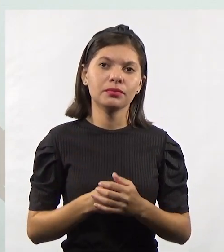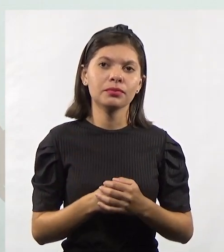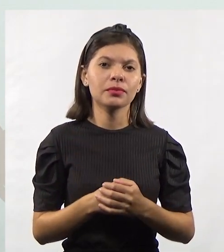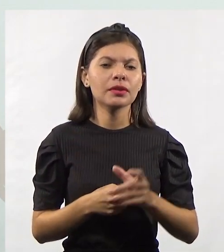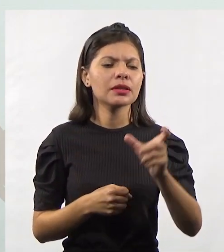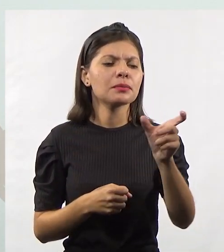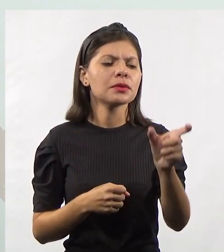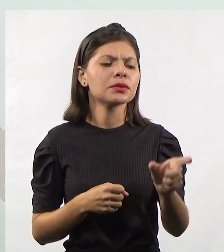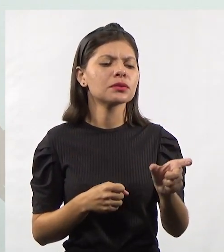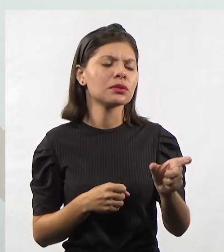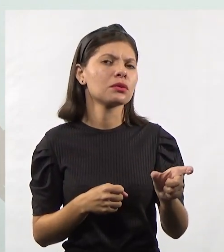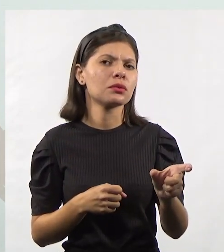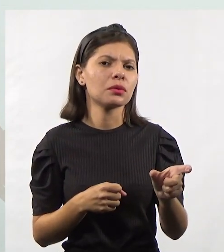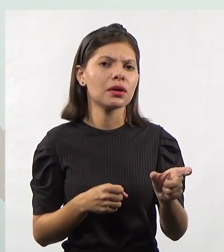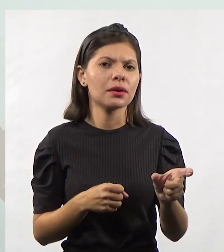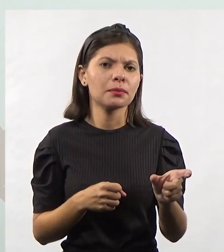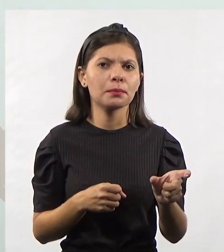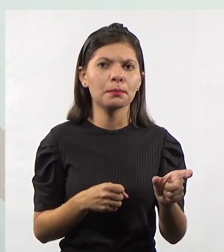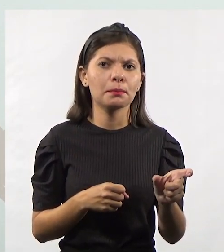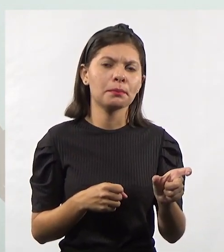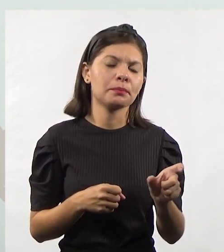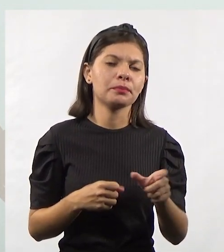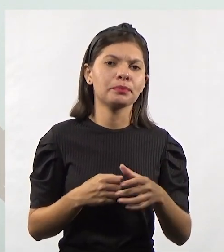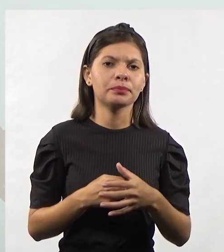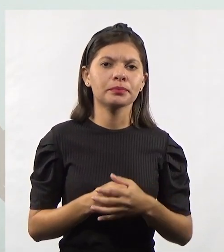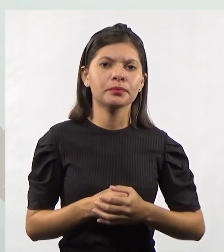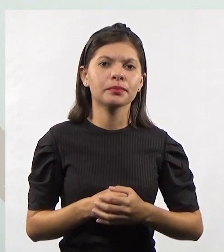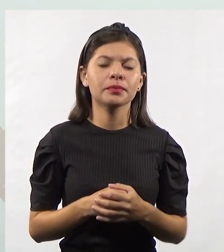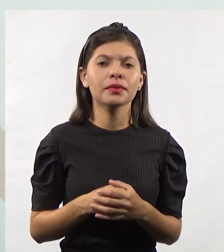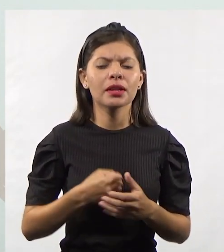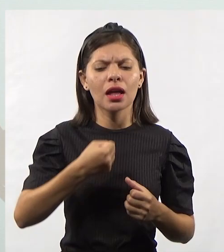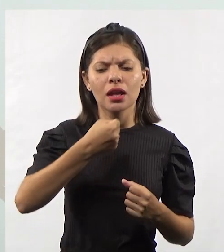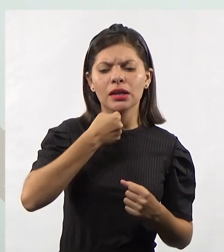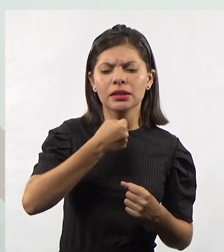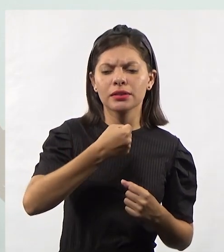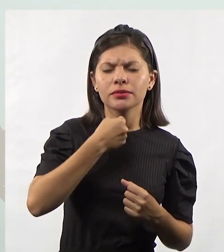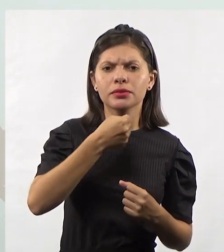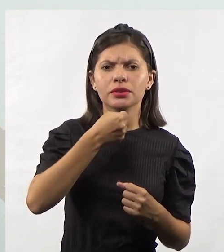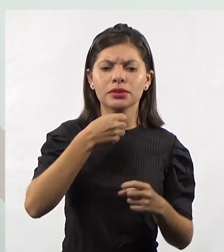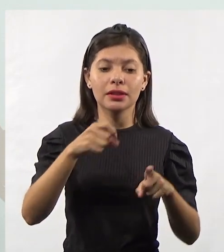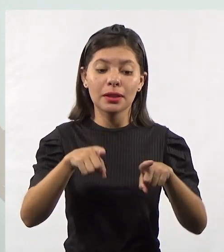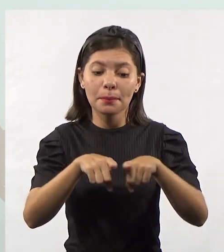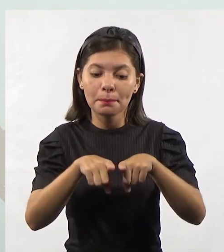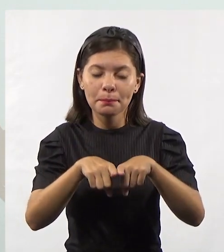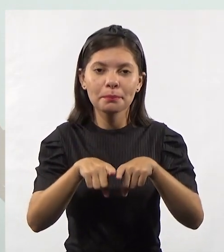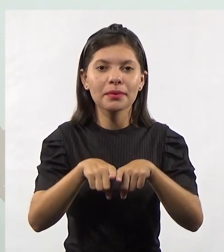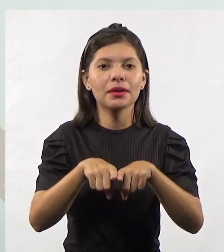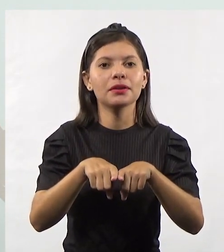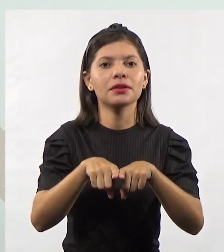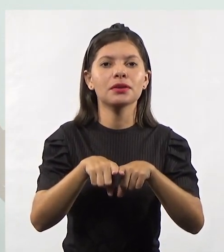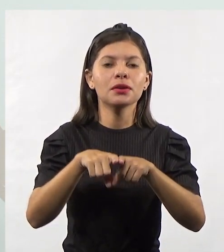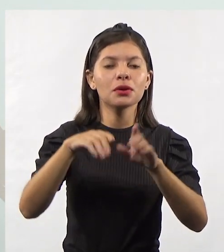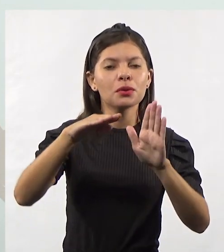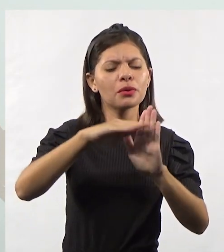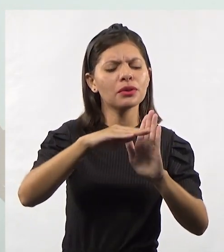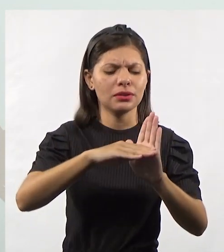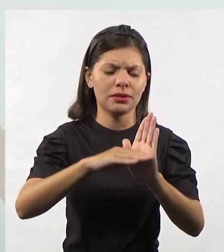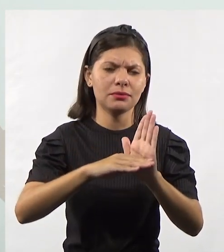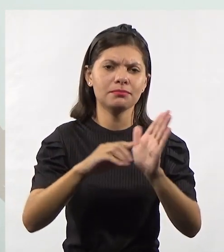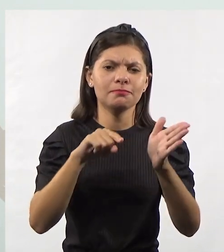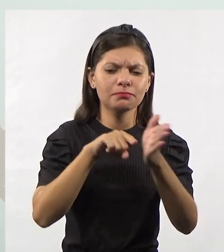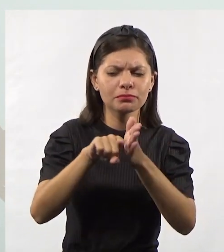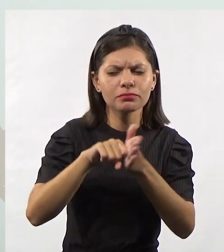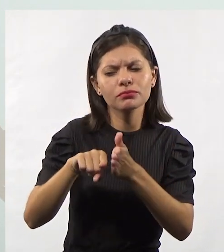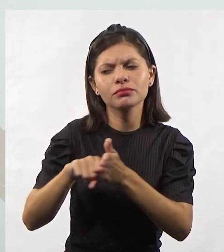Qual que é o público da sua pesquisa bom e essa entrevista Ela também tem que ter um roteiro Quais são as